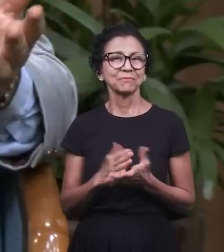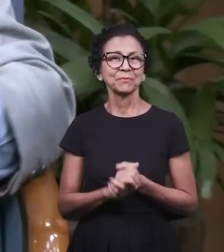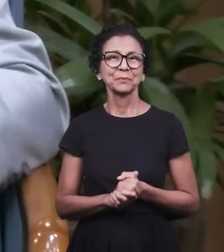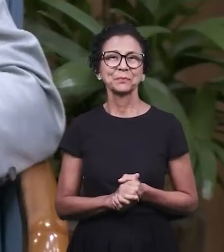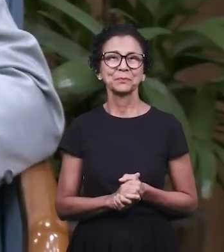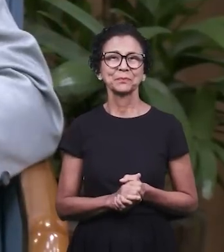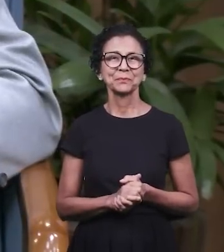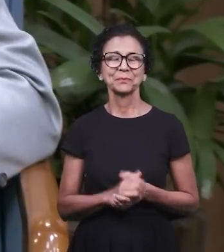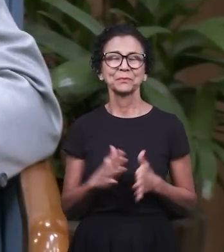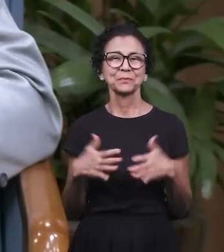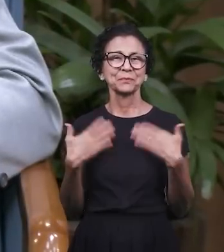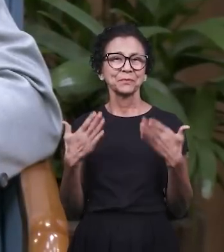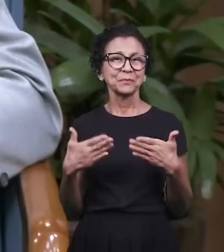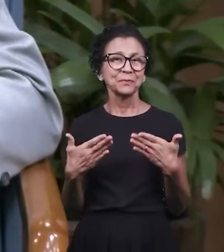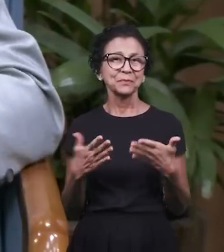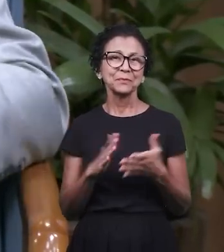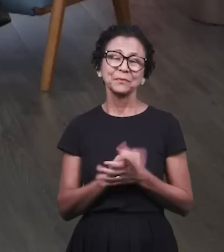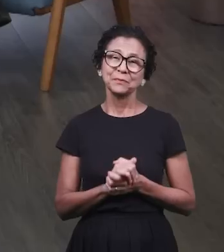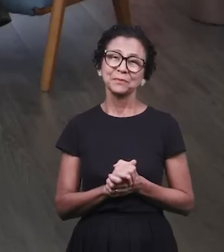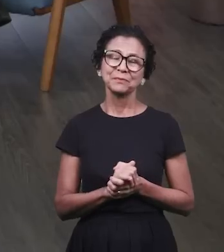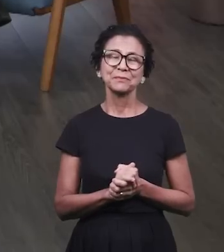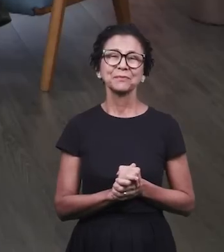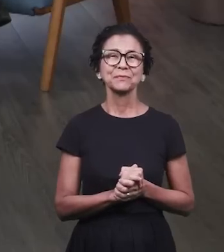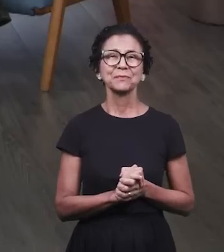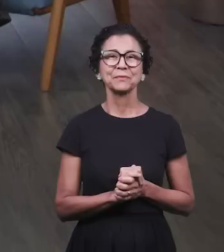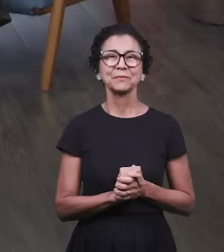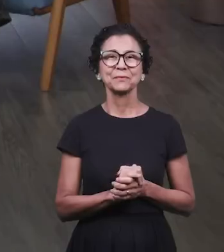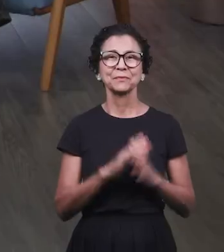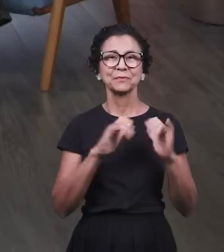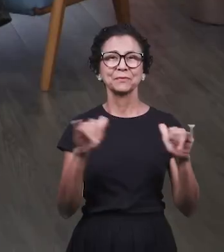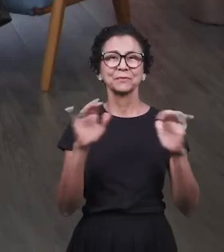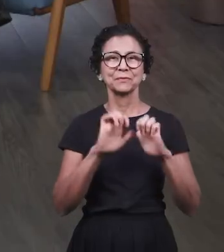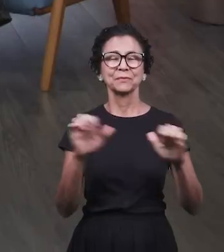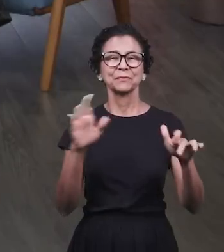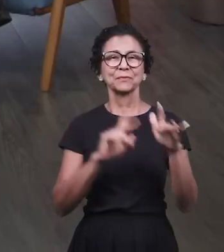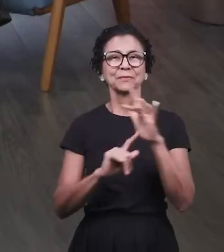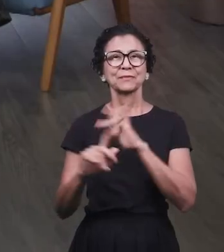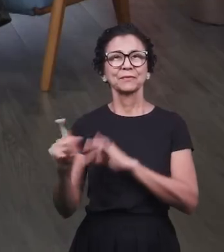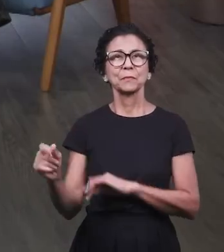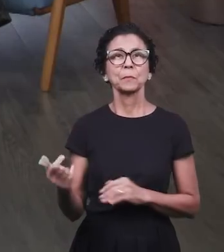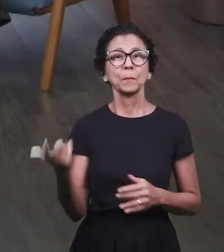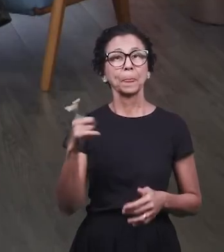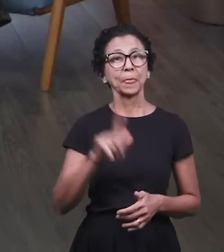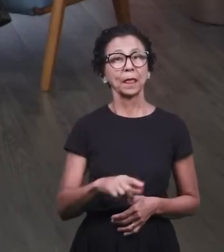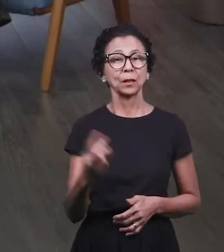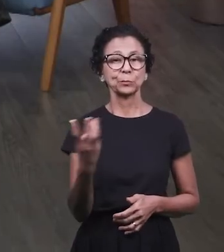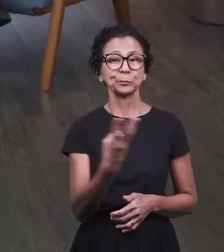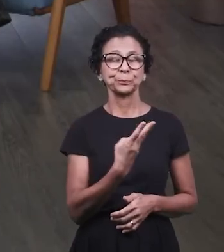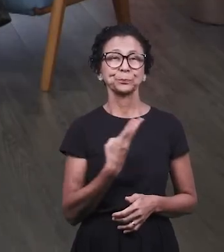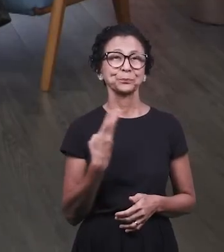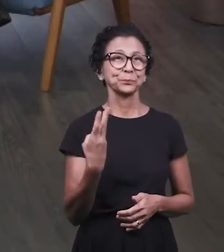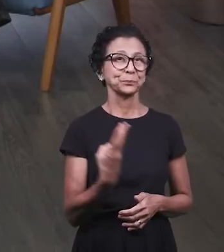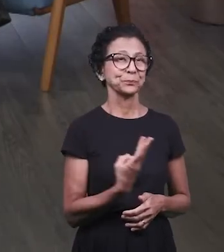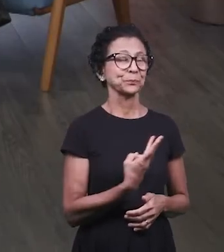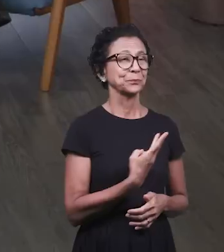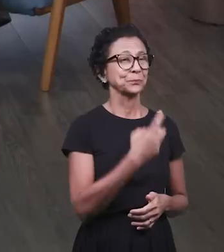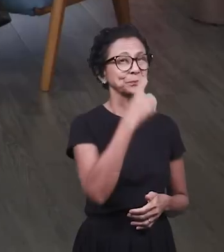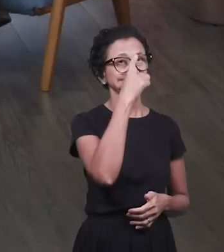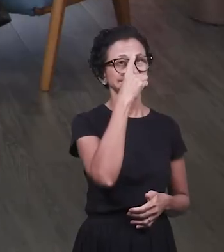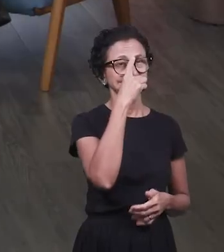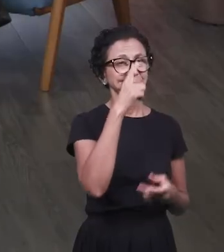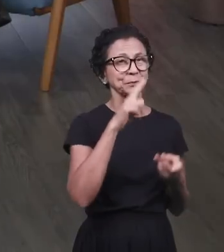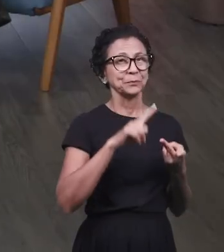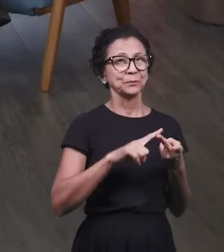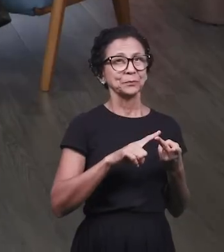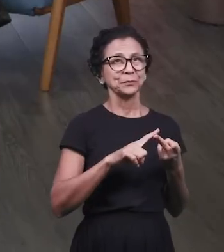edição do programa Anunciando o Evangelho Eterno. E mais uma vez estamos juntos aqui, pastor Daniel Moreira, pastor Sérgio Souza e eu, queridos,